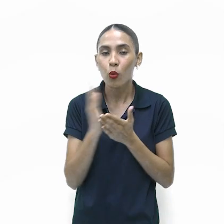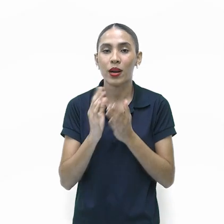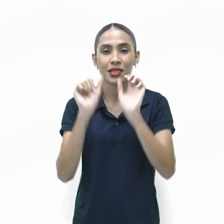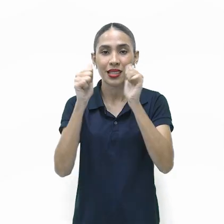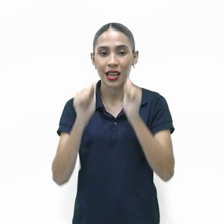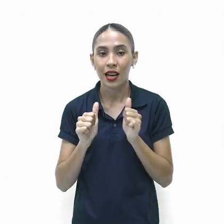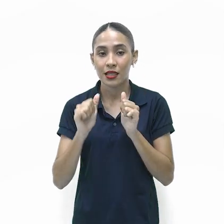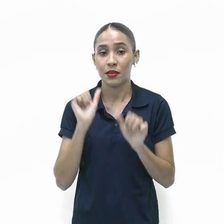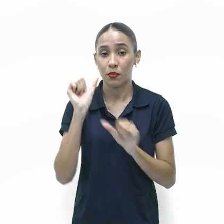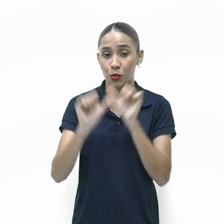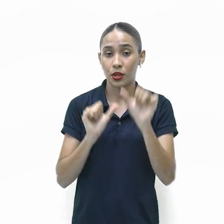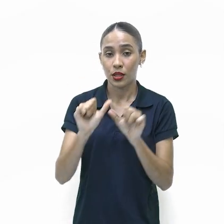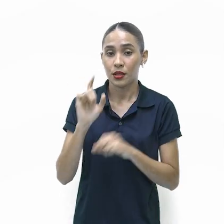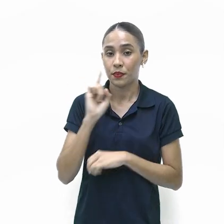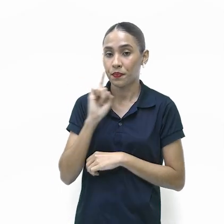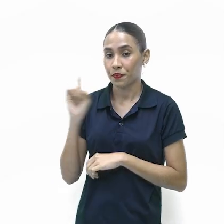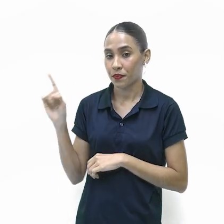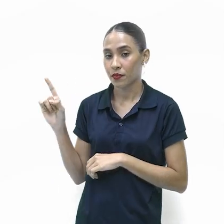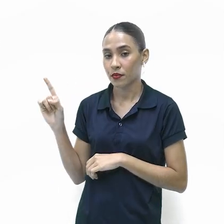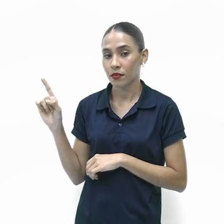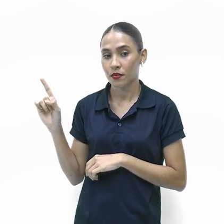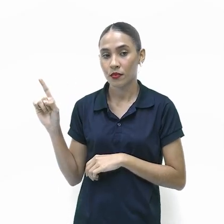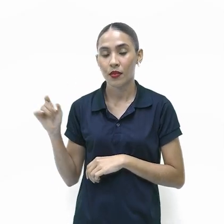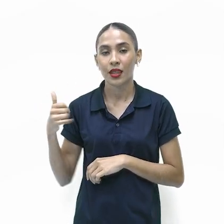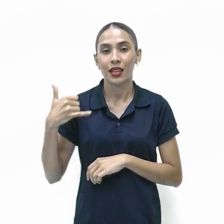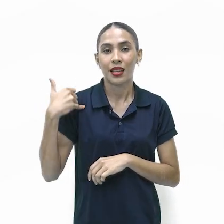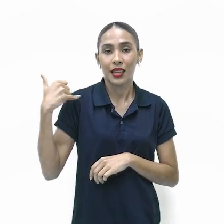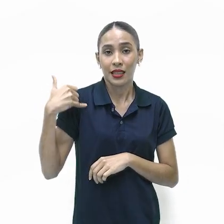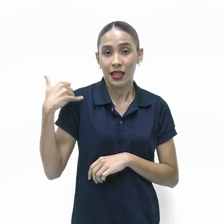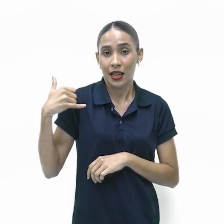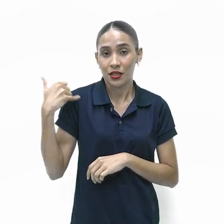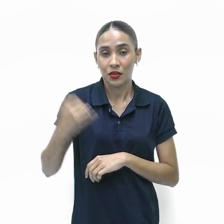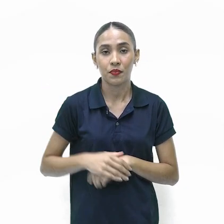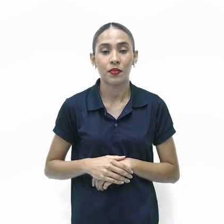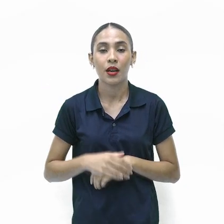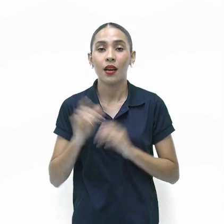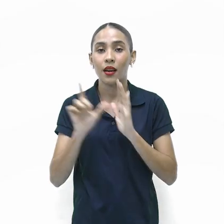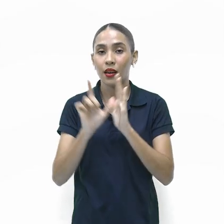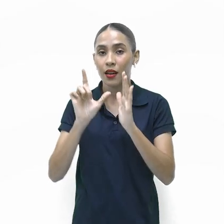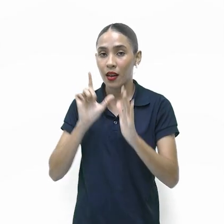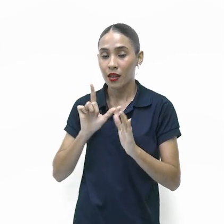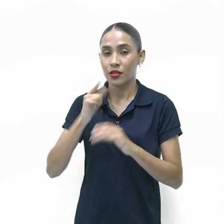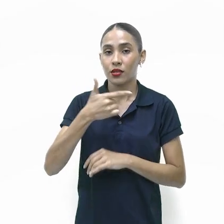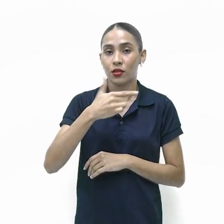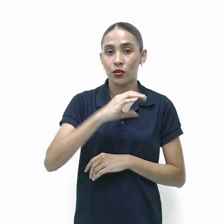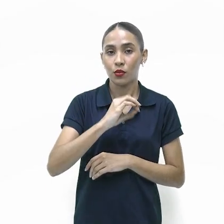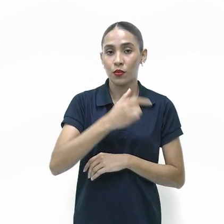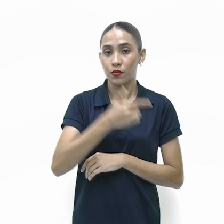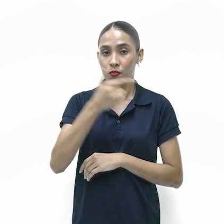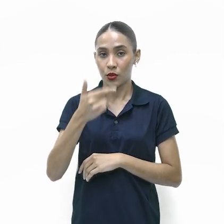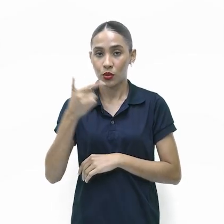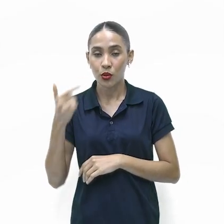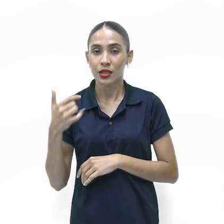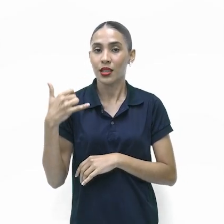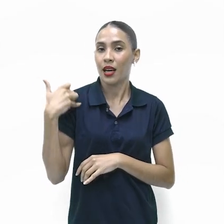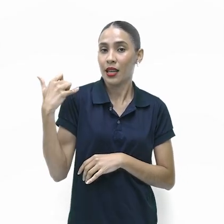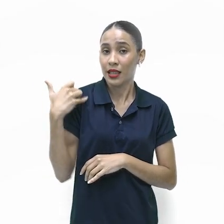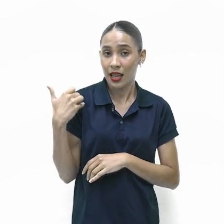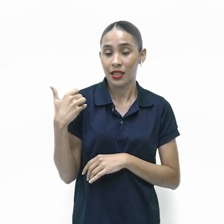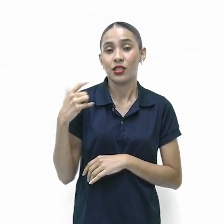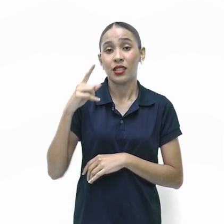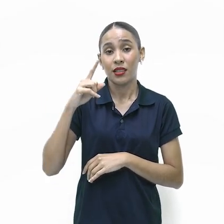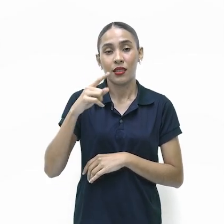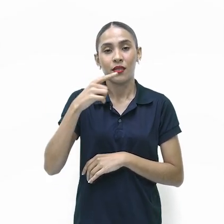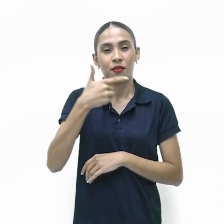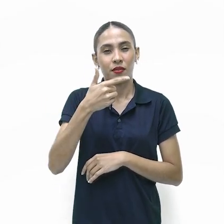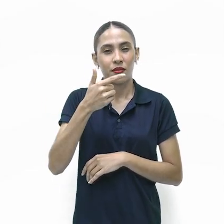principais mudanças. E aí a gente observa a idade mínima. Então, antes de 2022, a idade era de 25 anos.